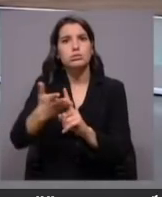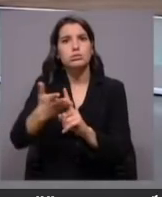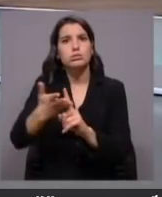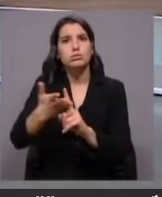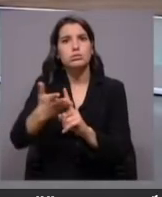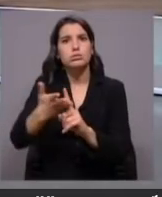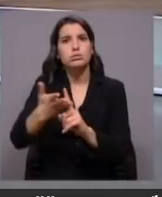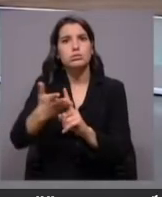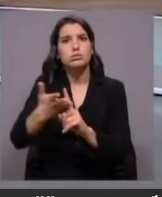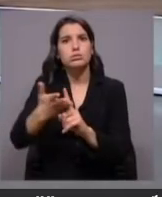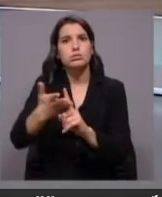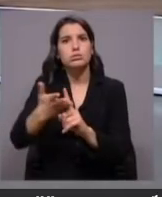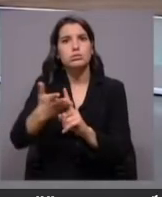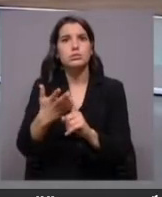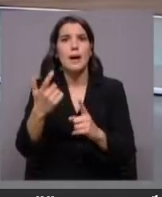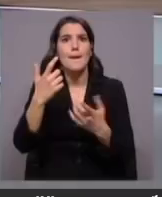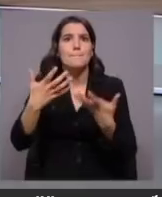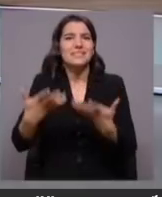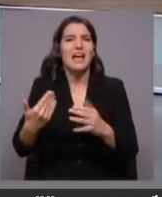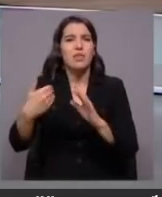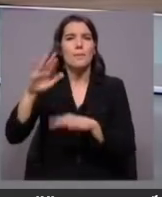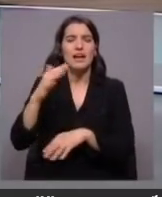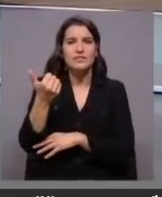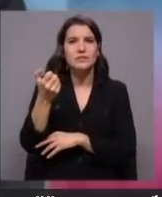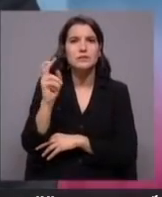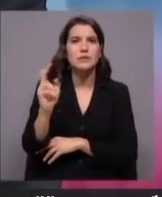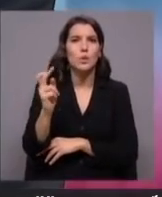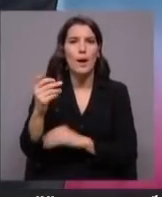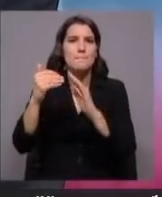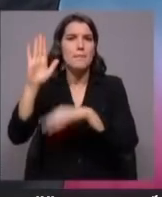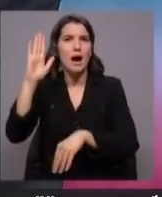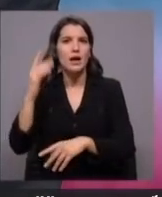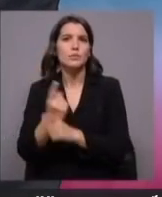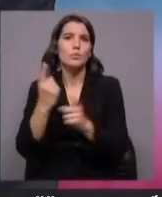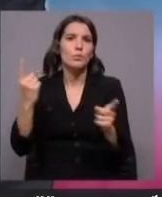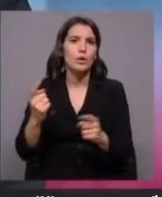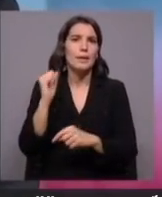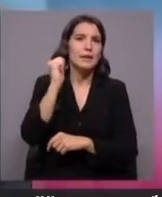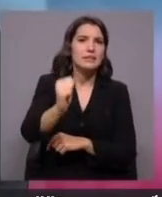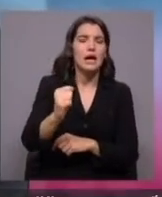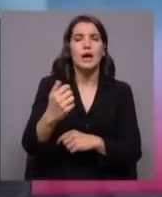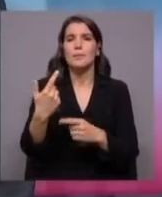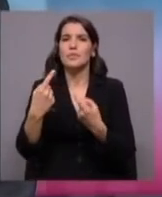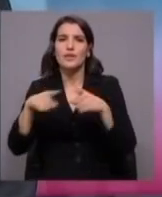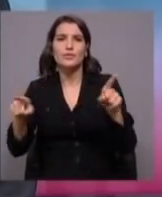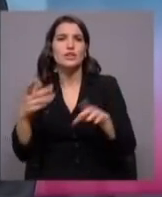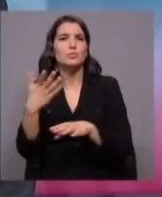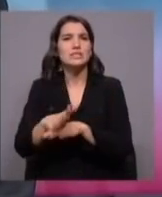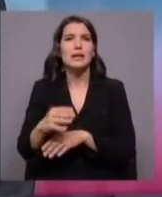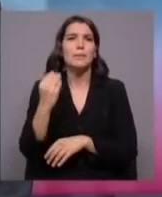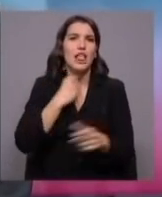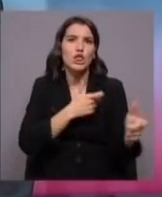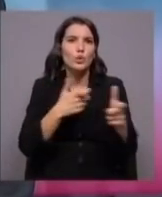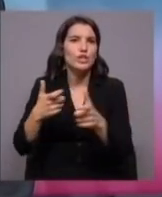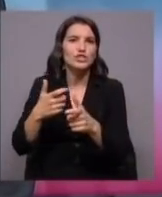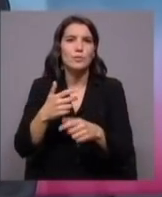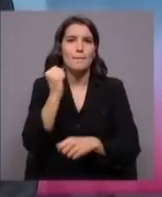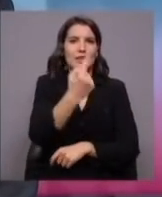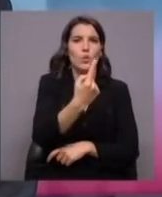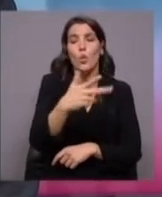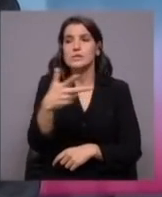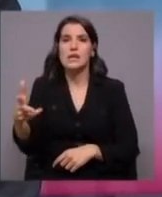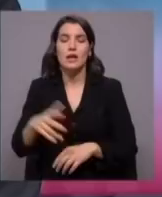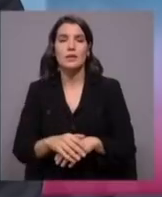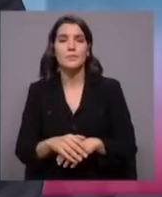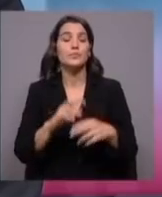pois sim ou não? Porra. Vale a pena. Porque ouça, matar uma pessoa problema, a matar sem é completamente diferente, problema, por exemplo, de um crime de terrorismo? Ouça, o problema da justiça